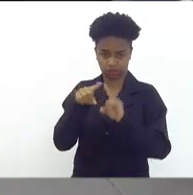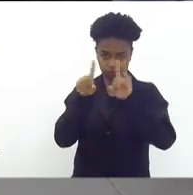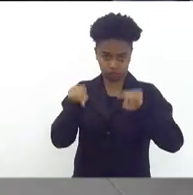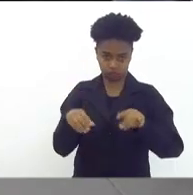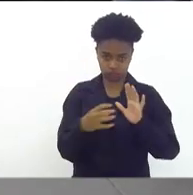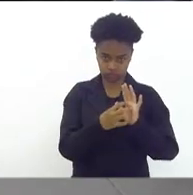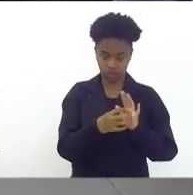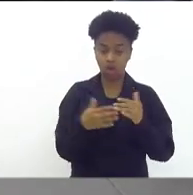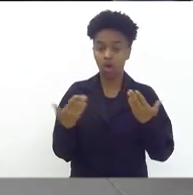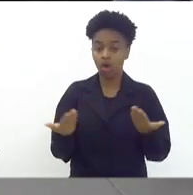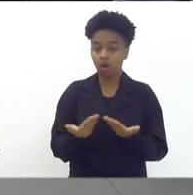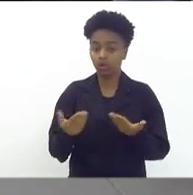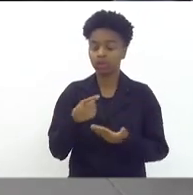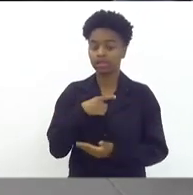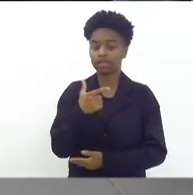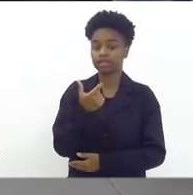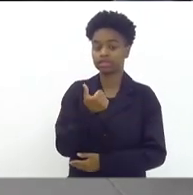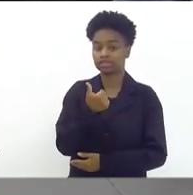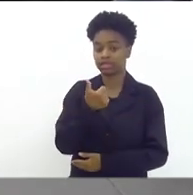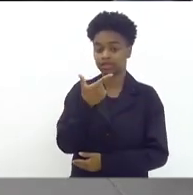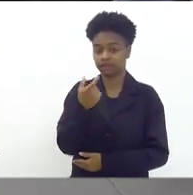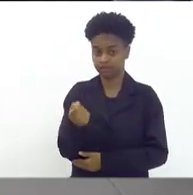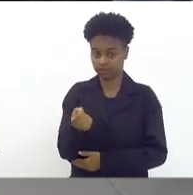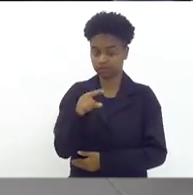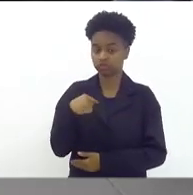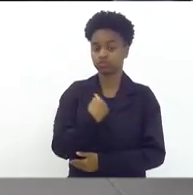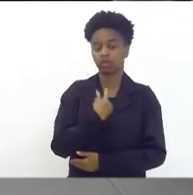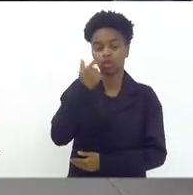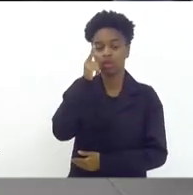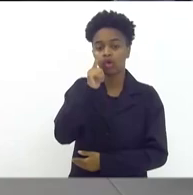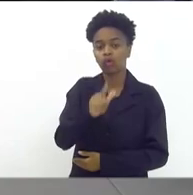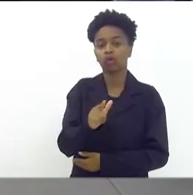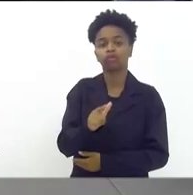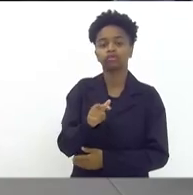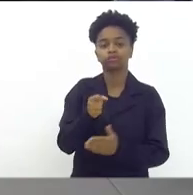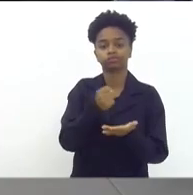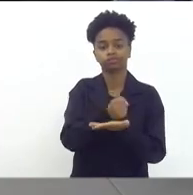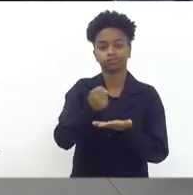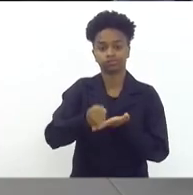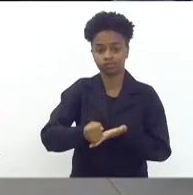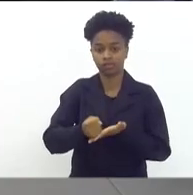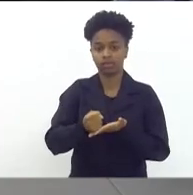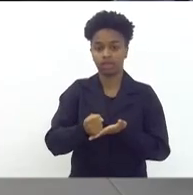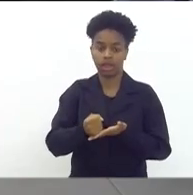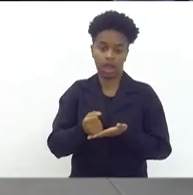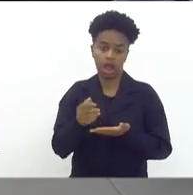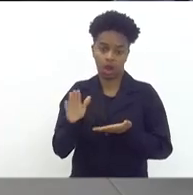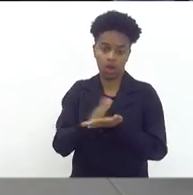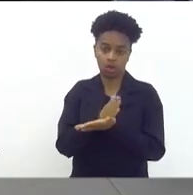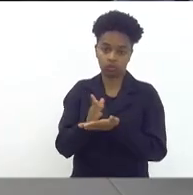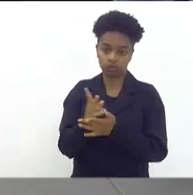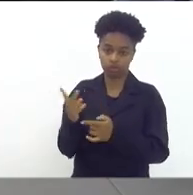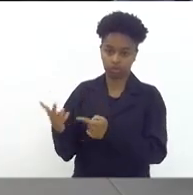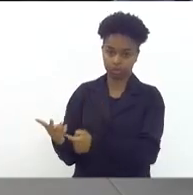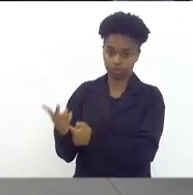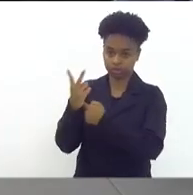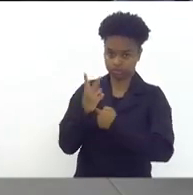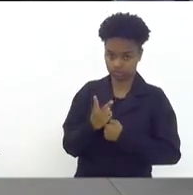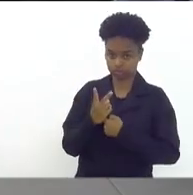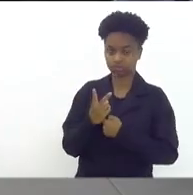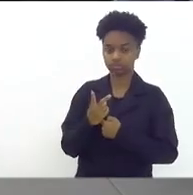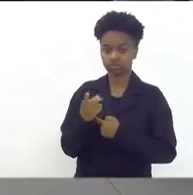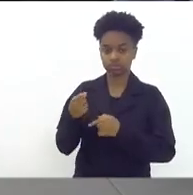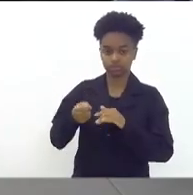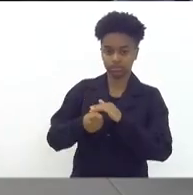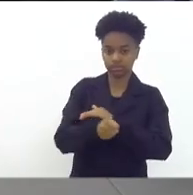hoje são 120 a gente conseguiu servidores cedidos que que compuseram os